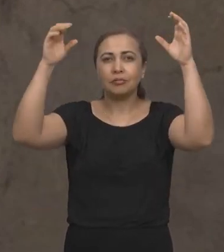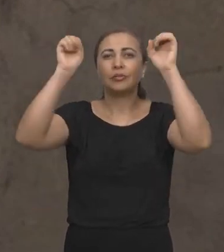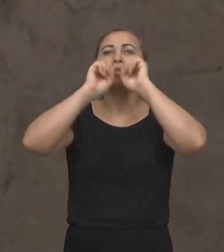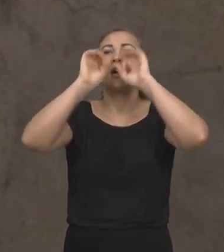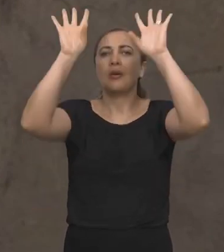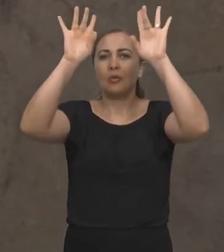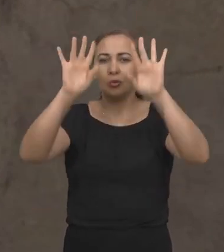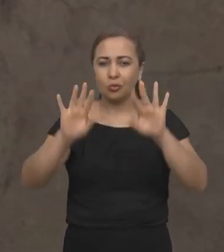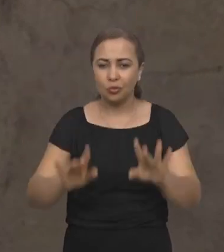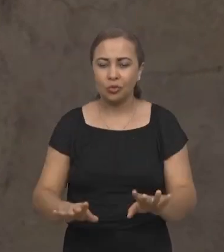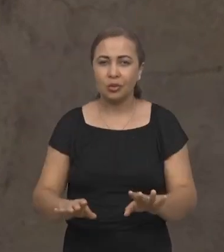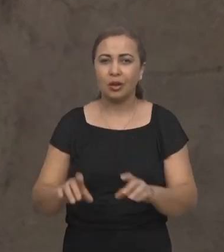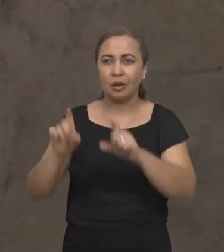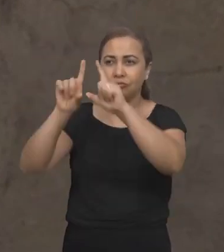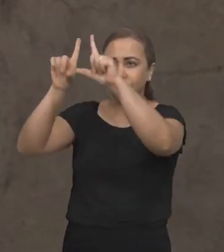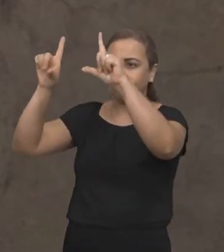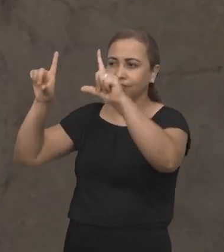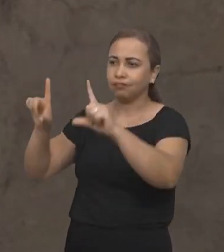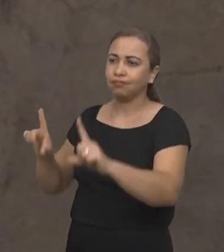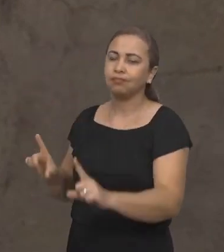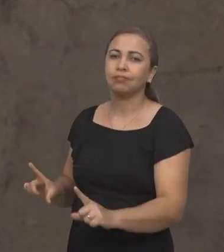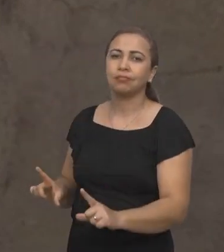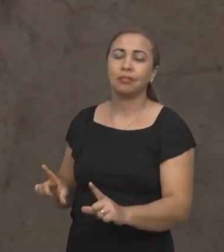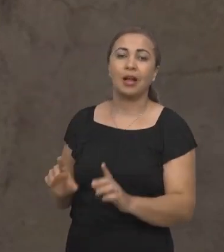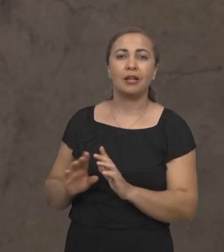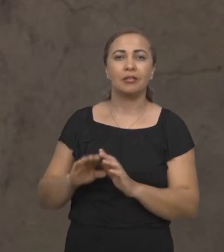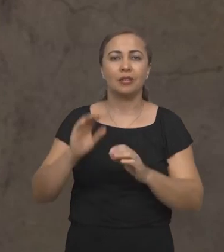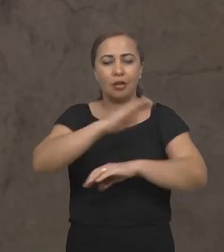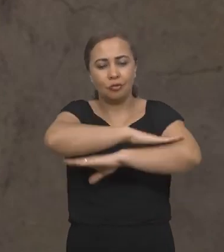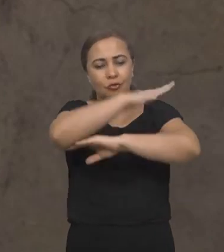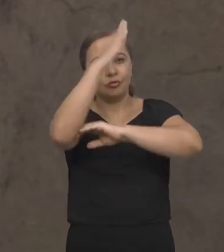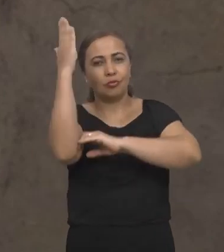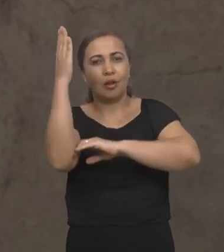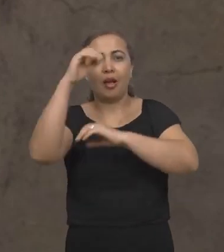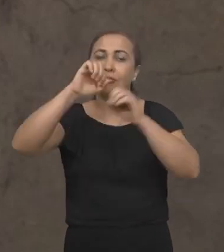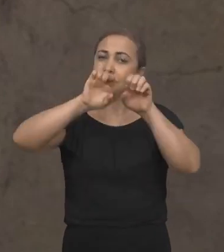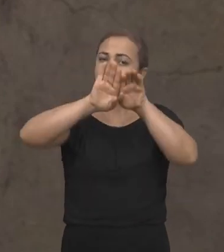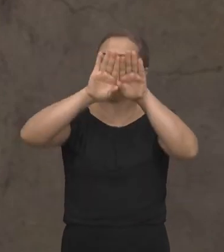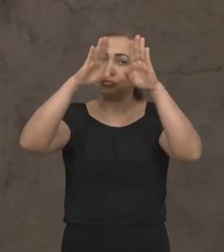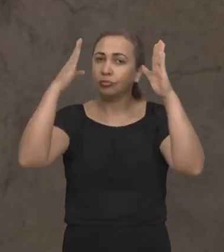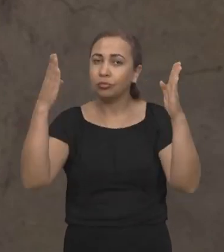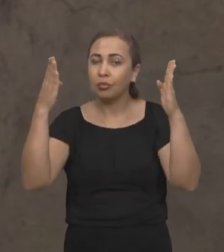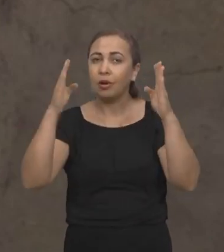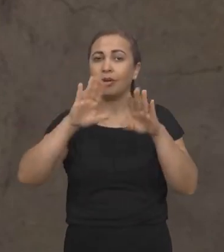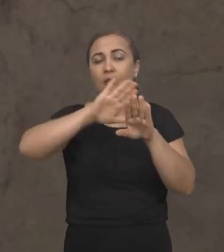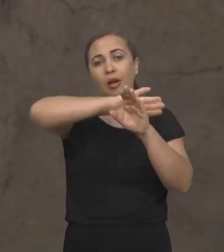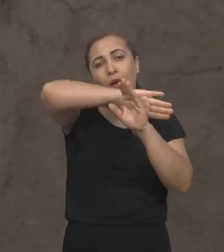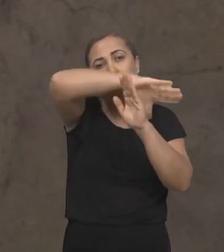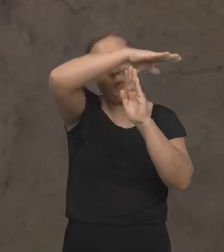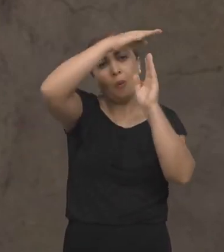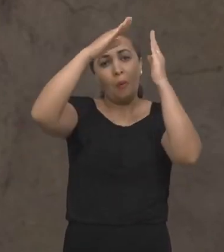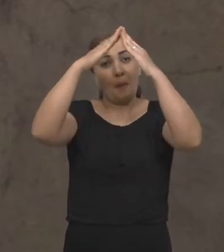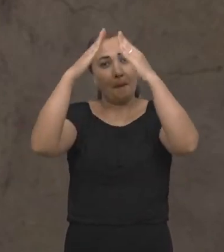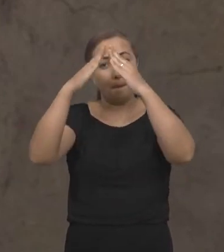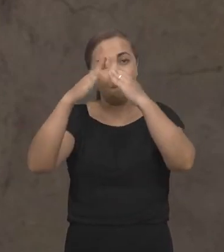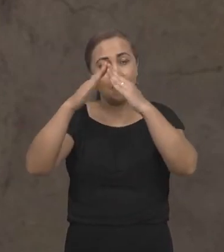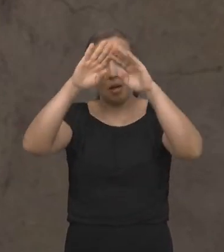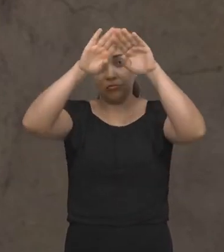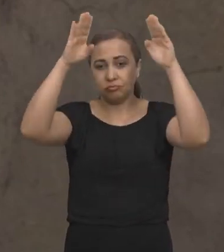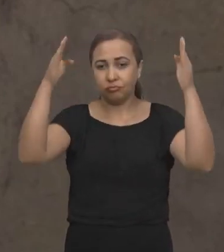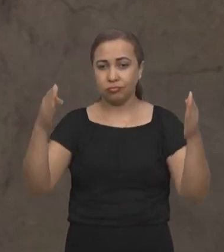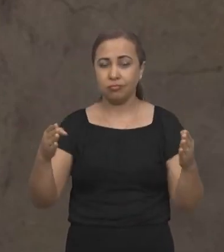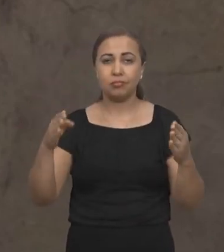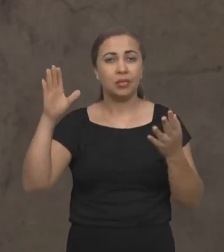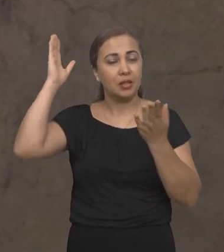cortinas, mobiliário, painéis de parede, esquadrias, né, janelas e portas, cobertura das edificações na